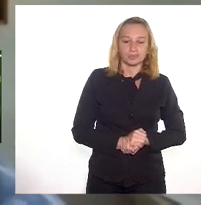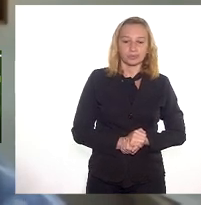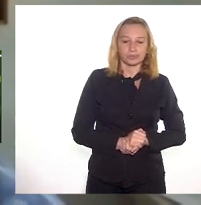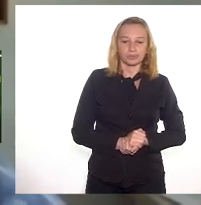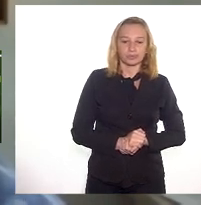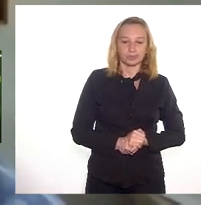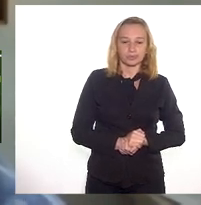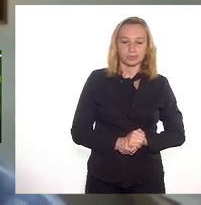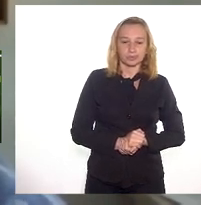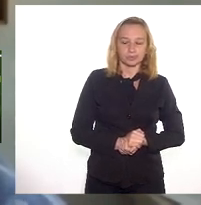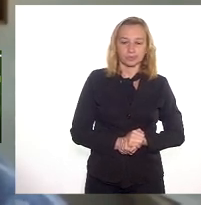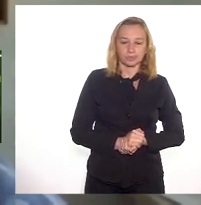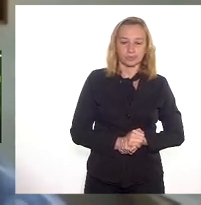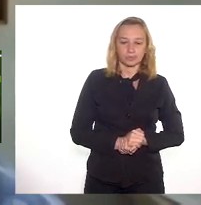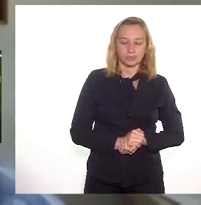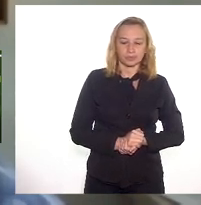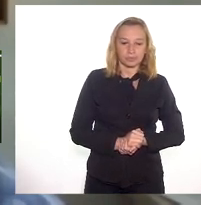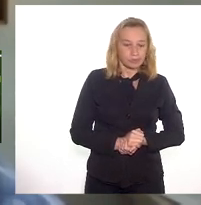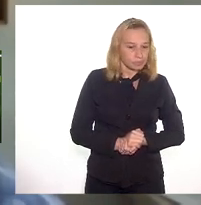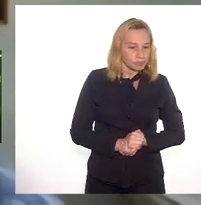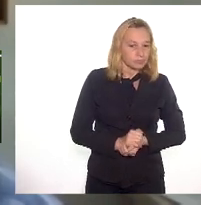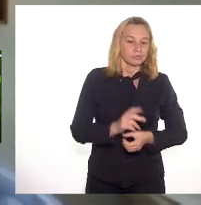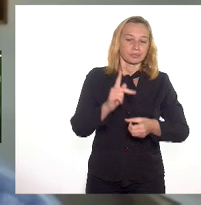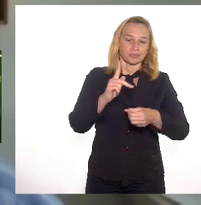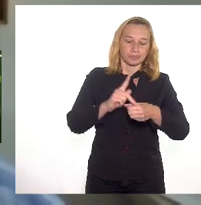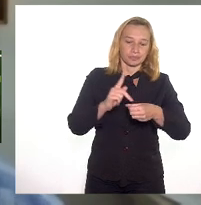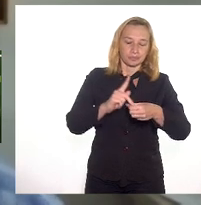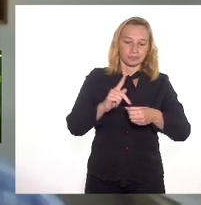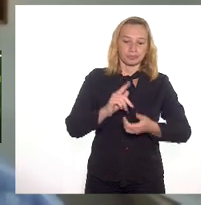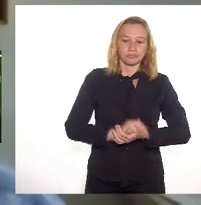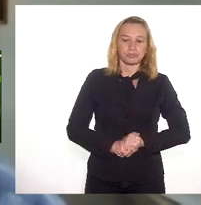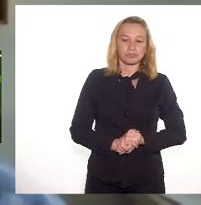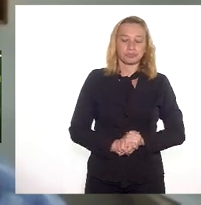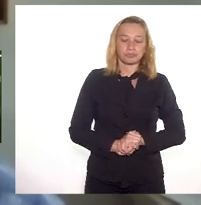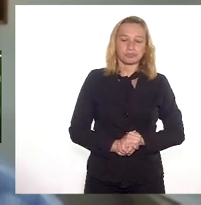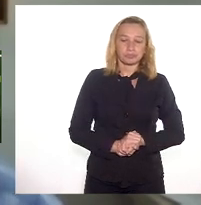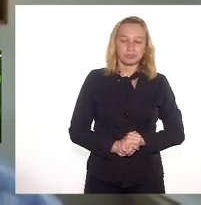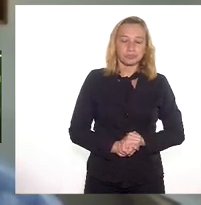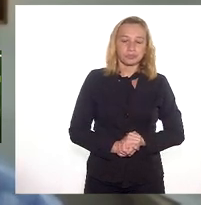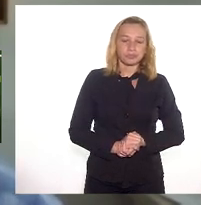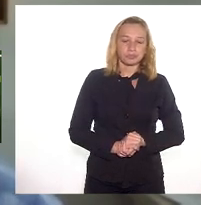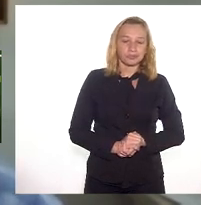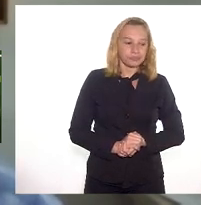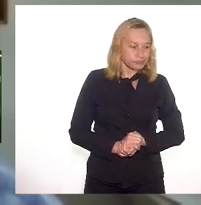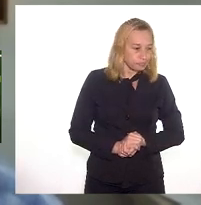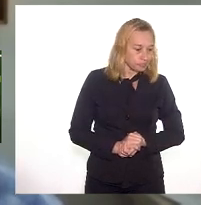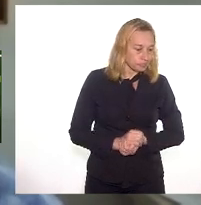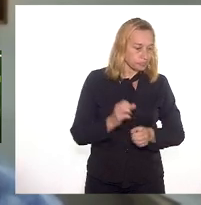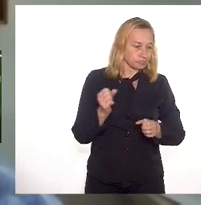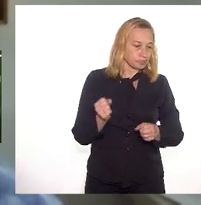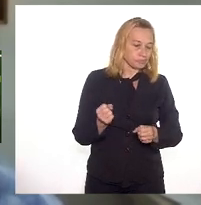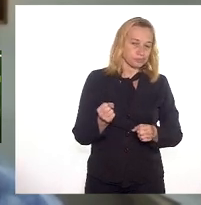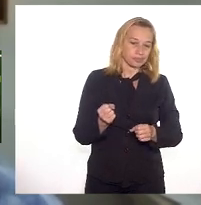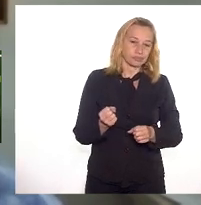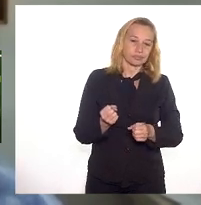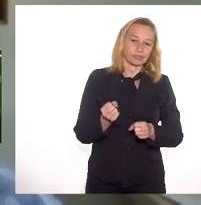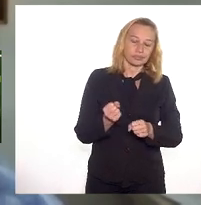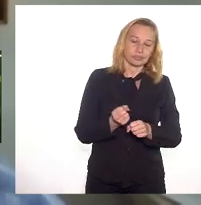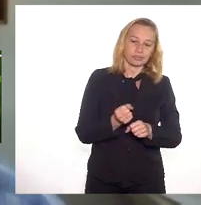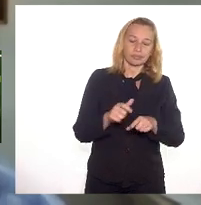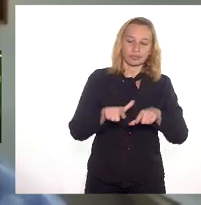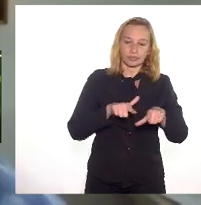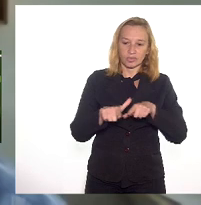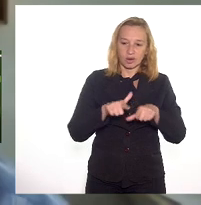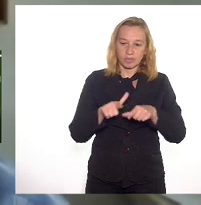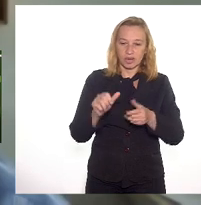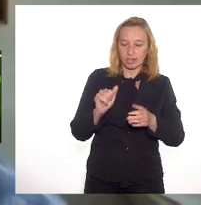devoluções vultosas de quantias à Petrobras por obra da Operação Lava Jato e fruto